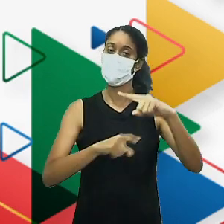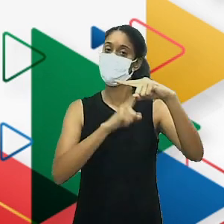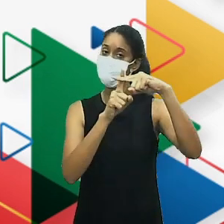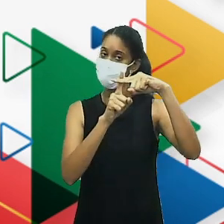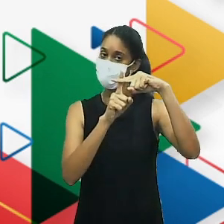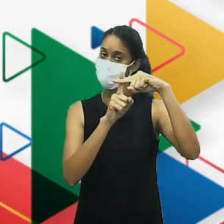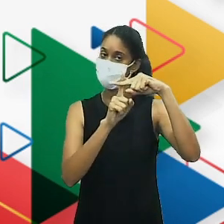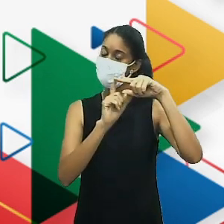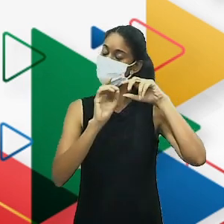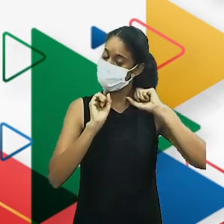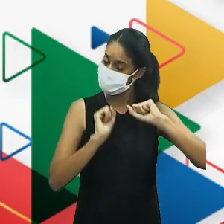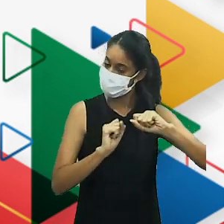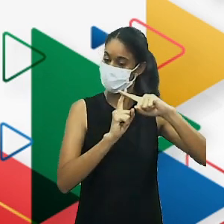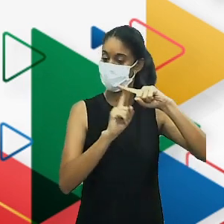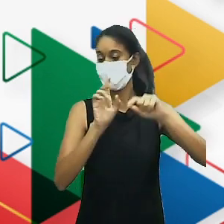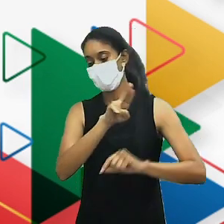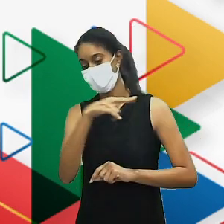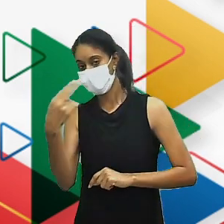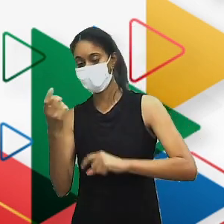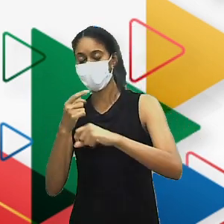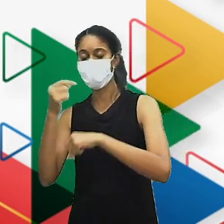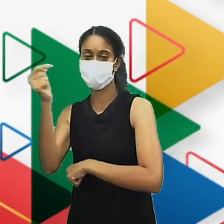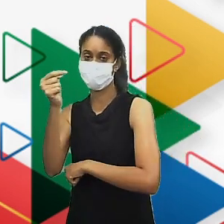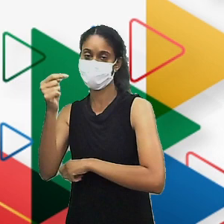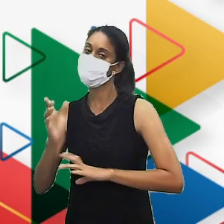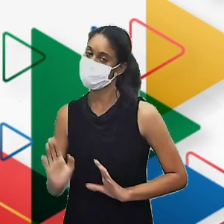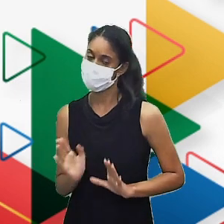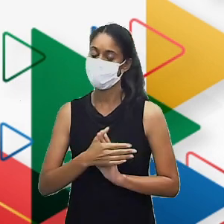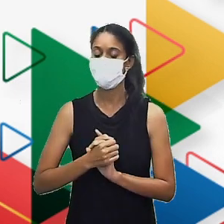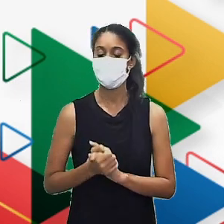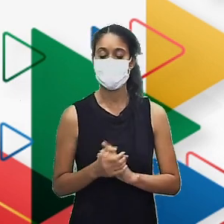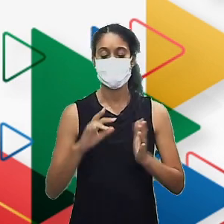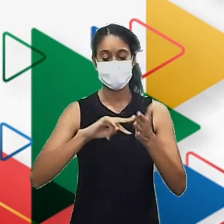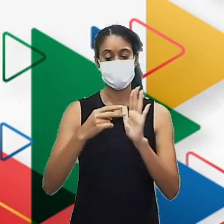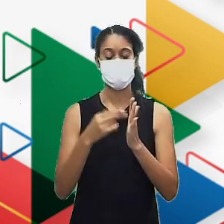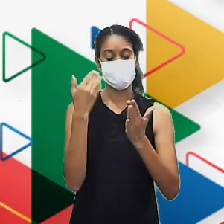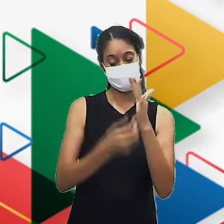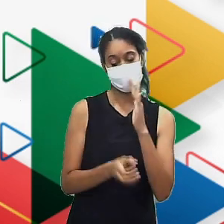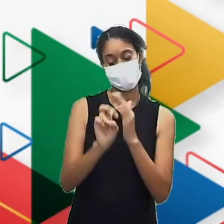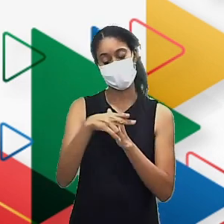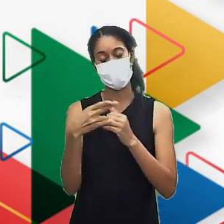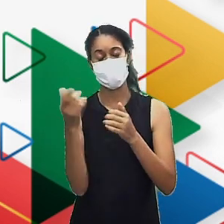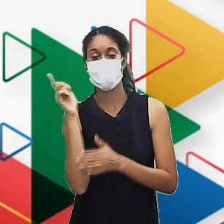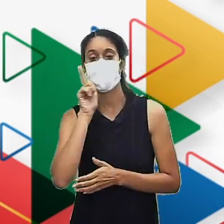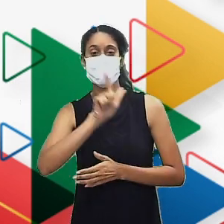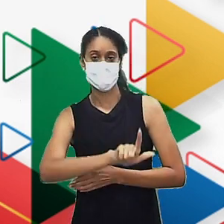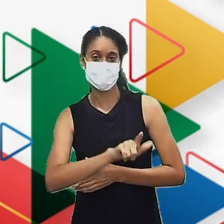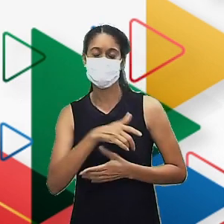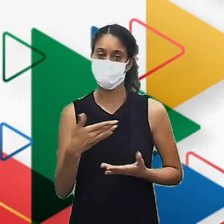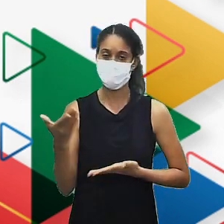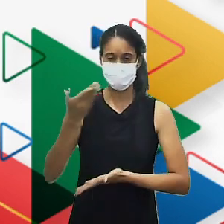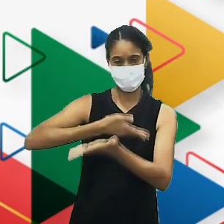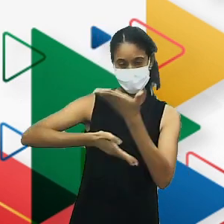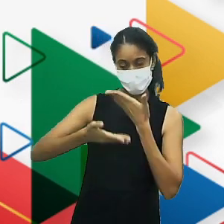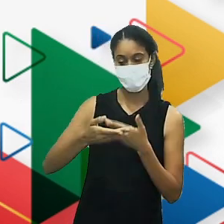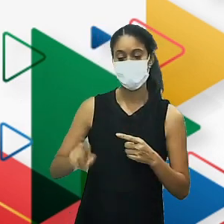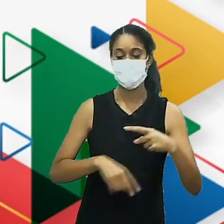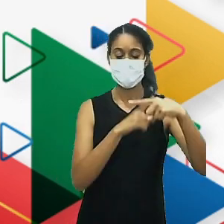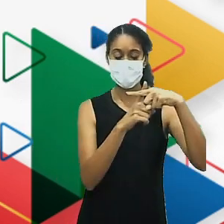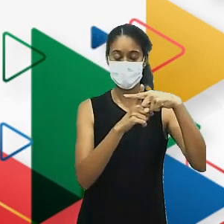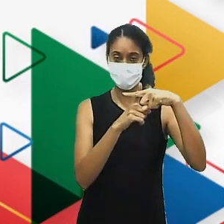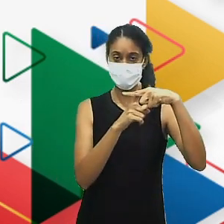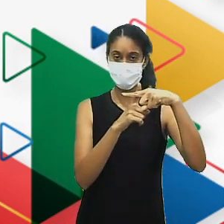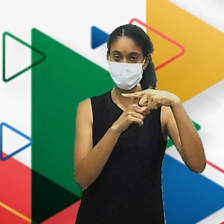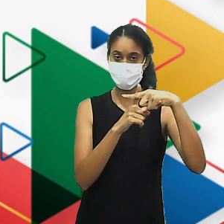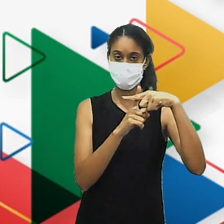pessoal? Positiva ou negativa, simbolizando perca ou ganho de elétrons. Lembra de novo, ó? Faz a relação